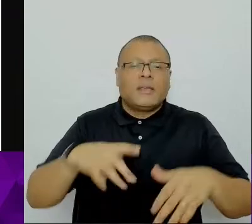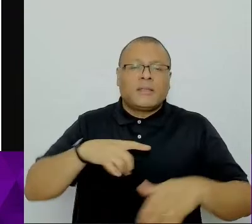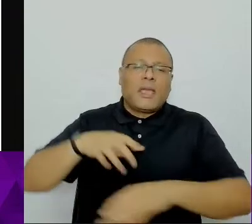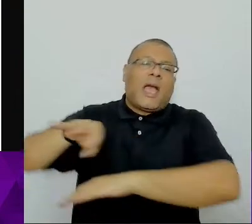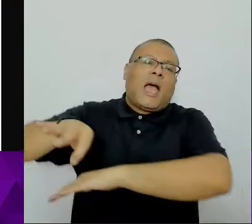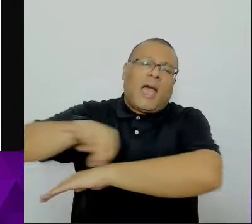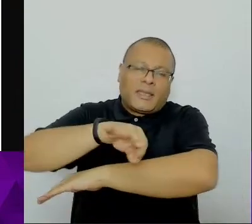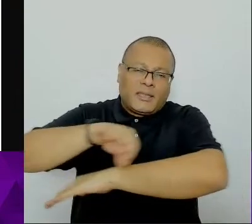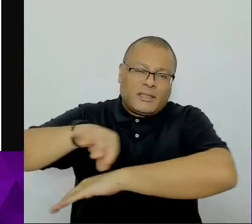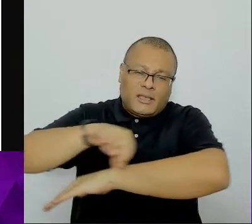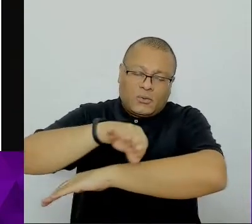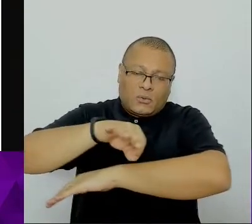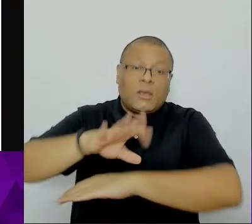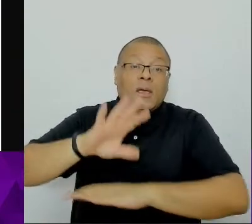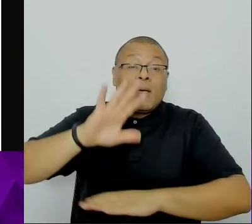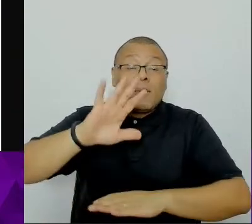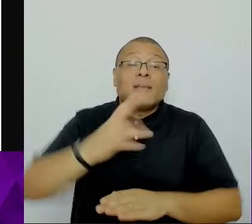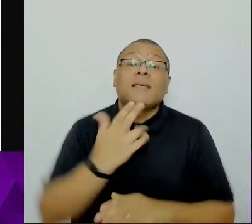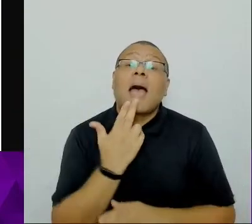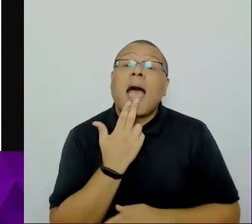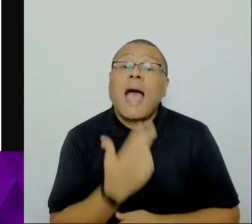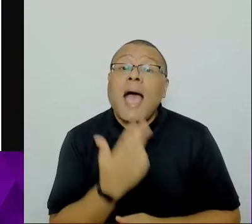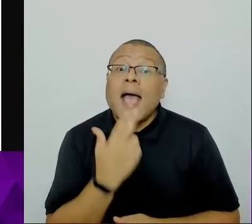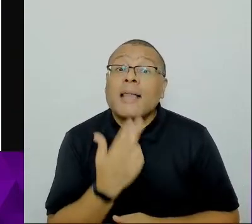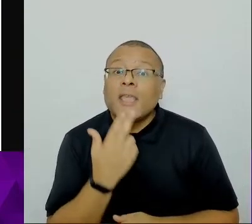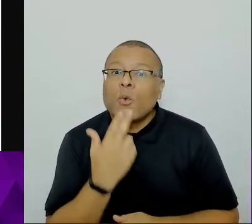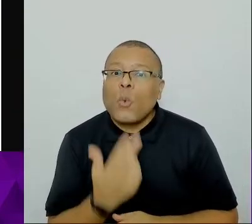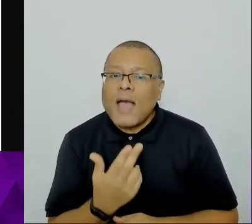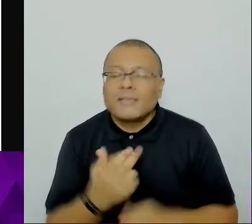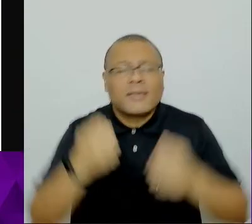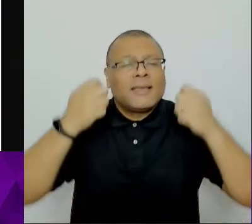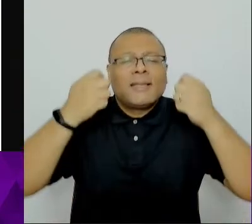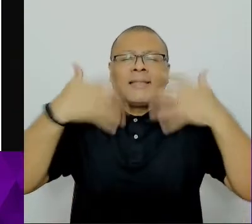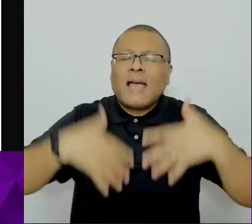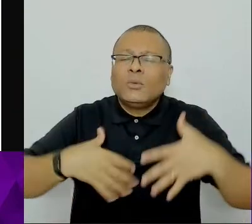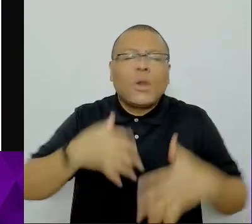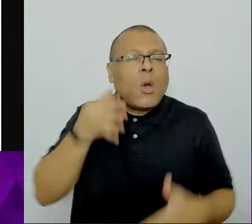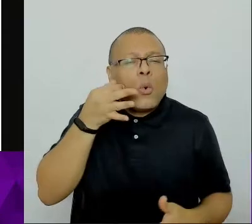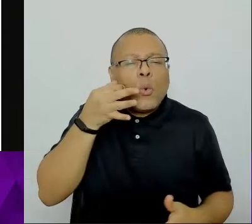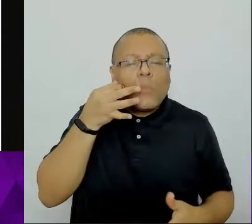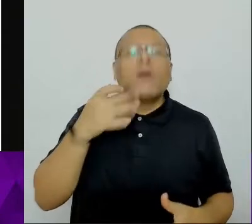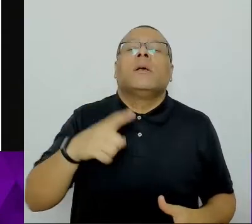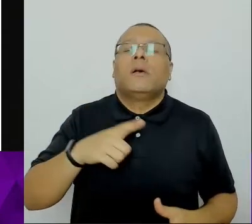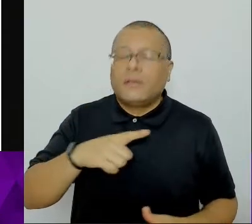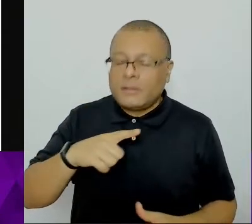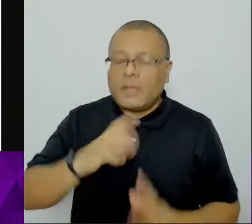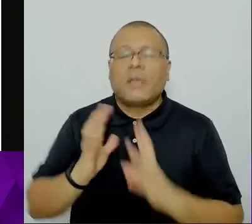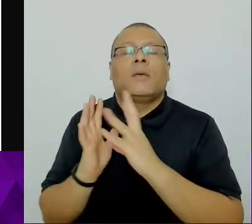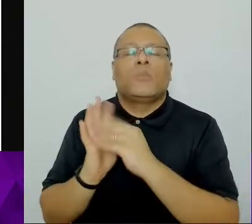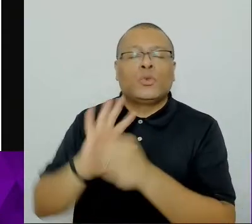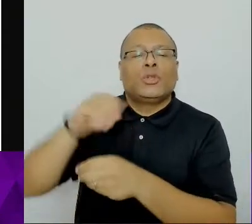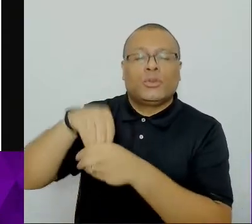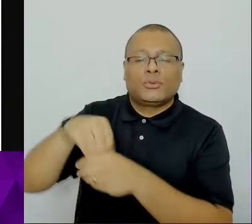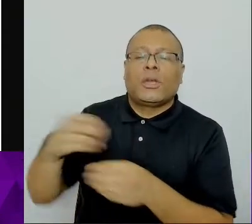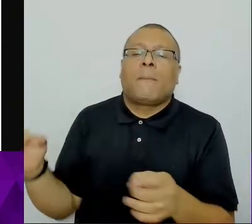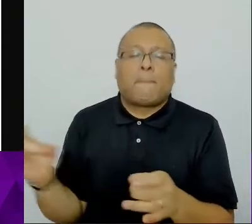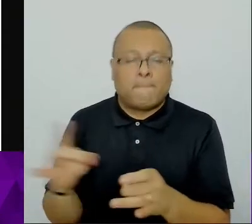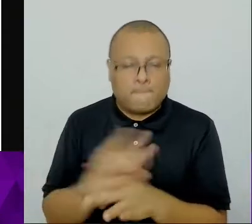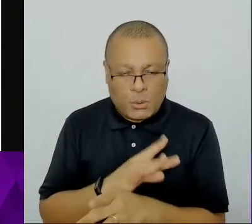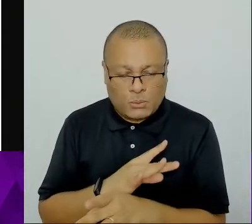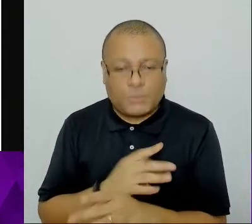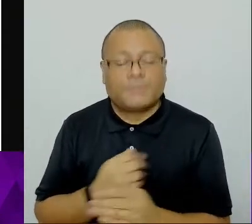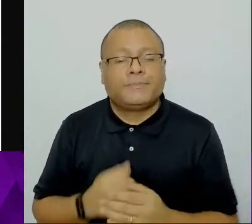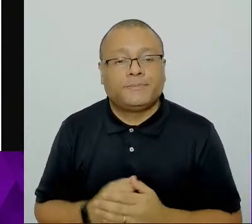Para a parte de processamento de linguagem, né, processamento de linguagem natural, a gente também tem vários modelos,